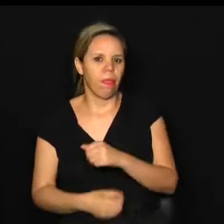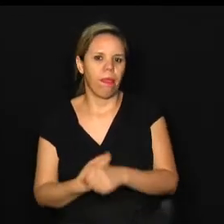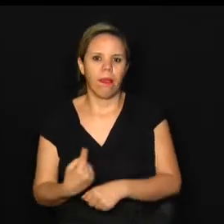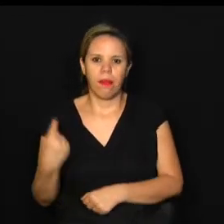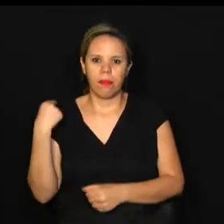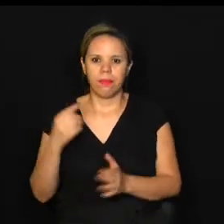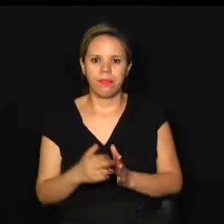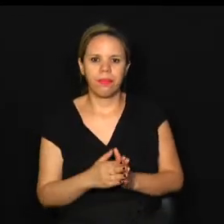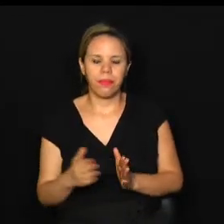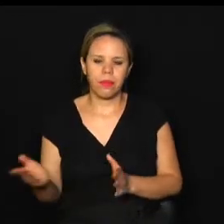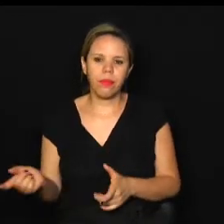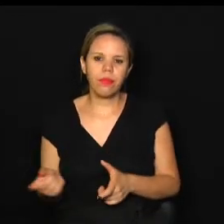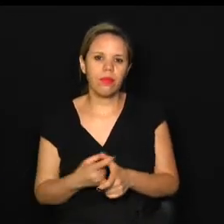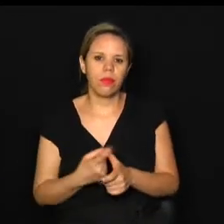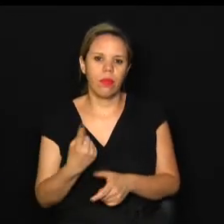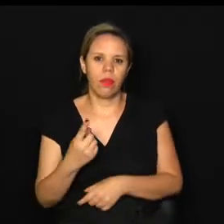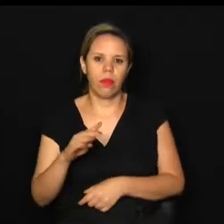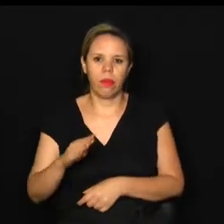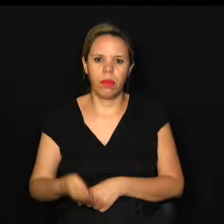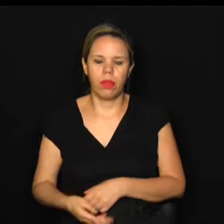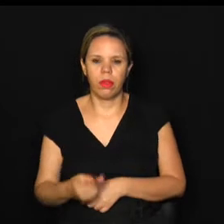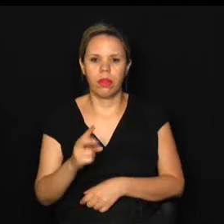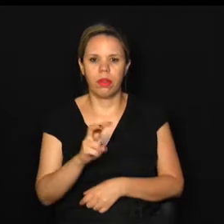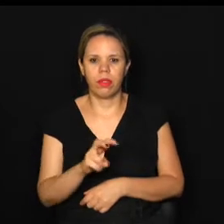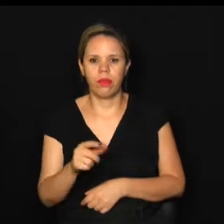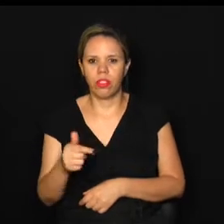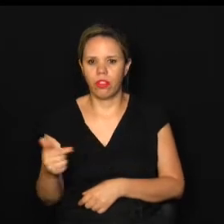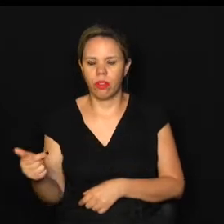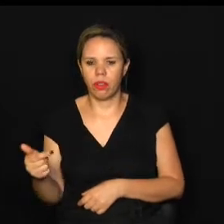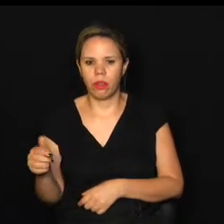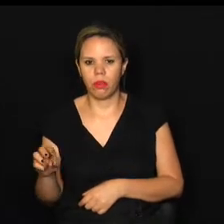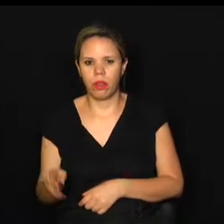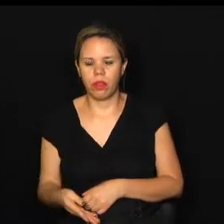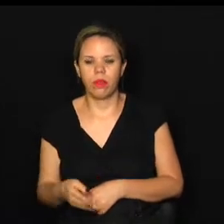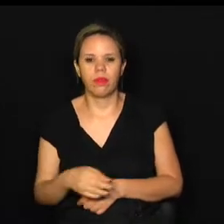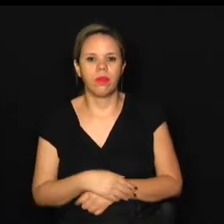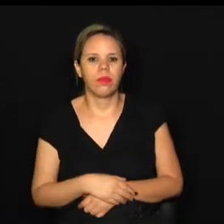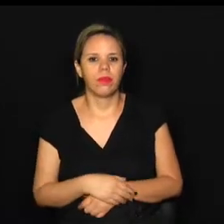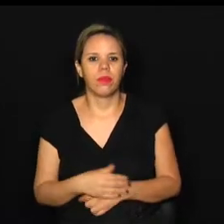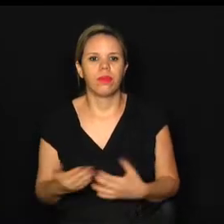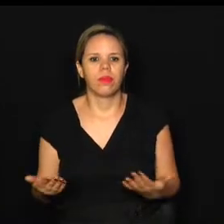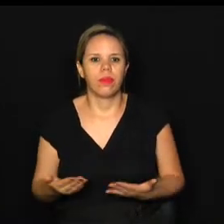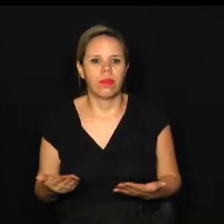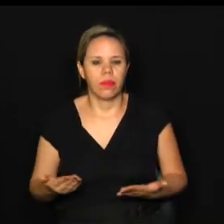período, a dívida estava em 1.522.000.000. Então, a dívida contratual atual é de